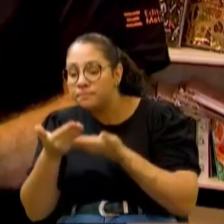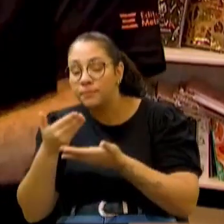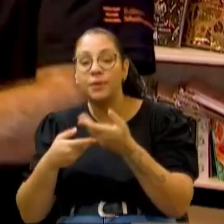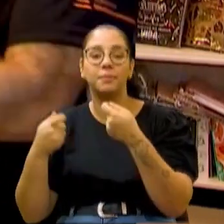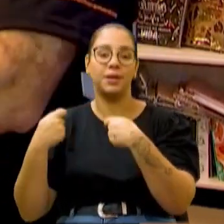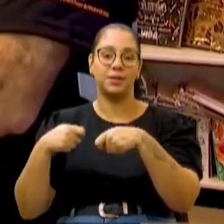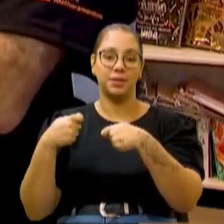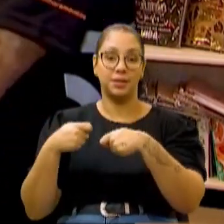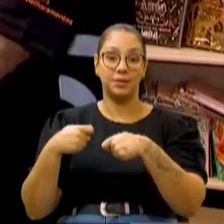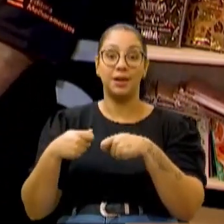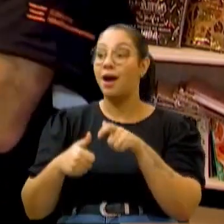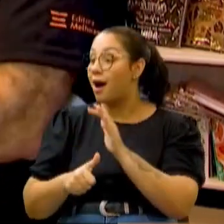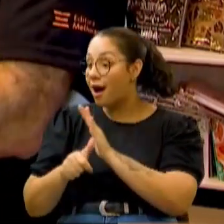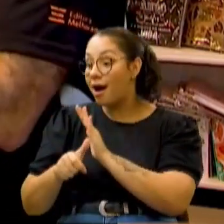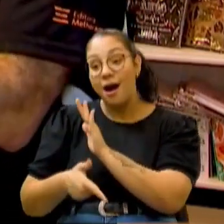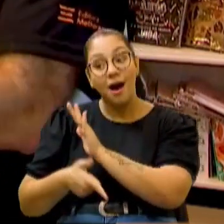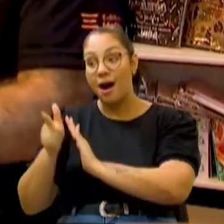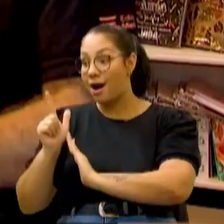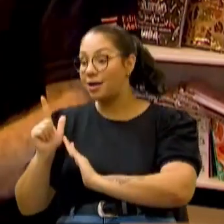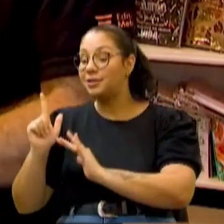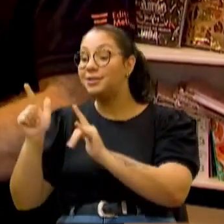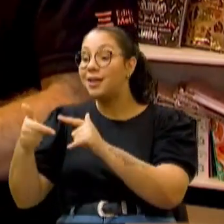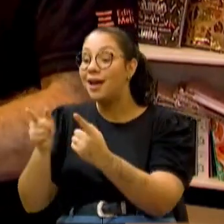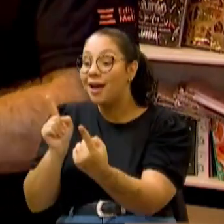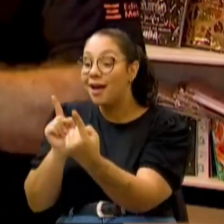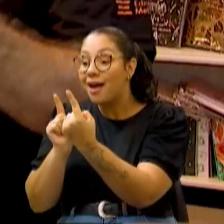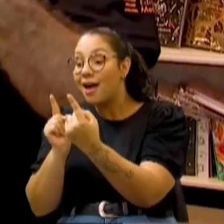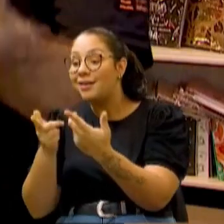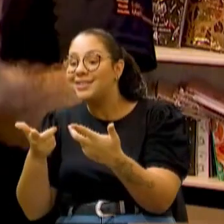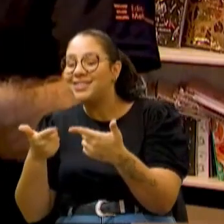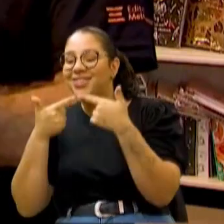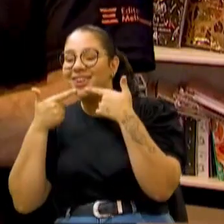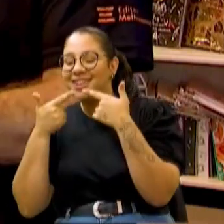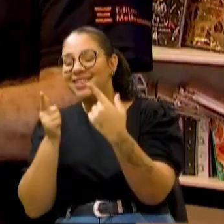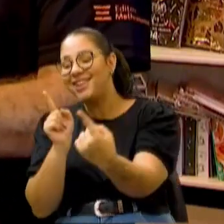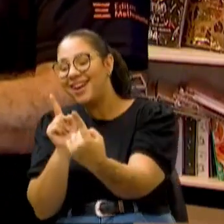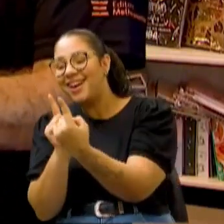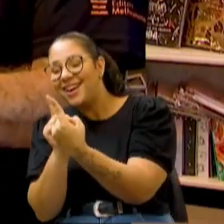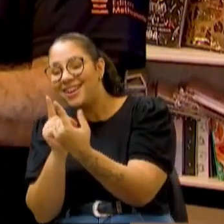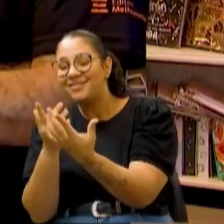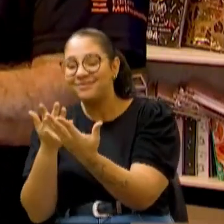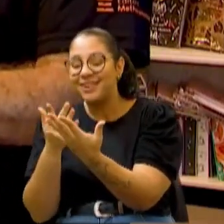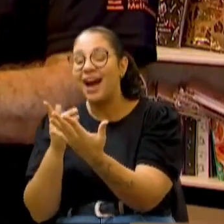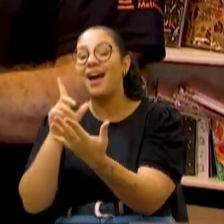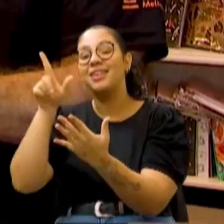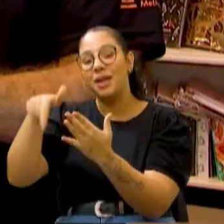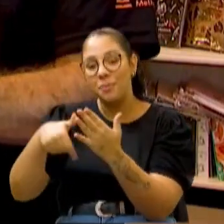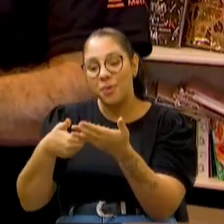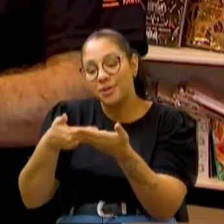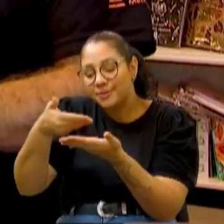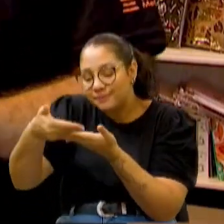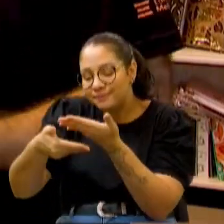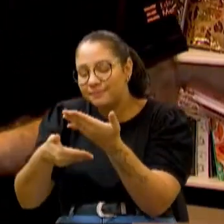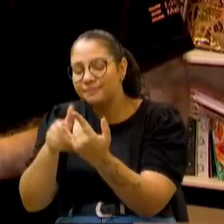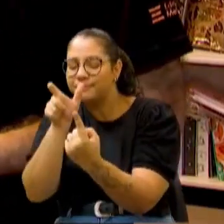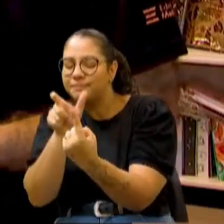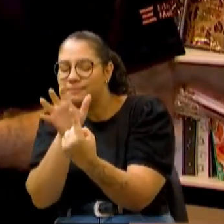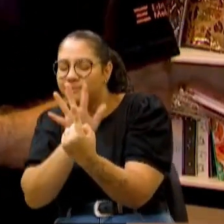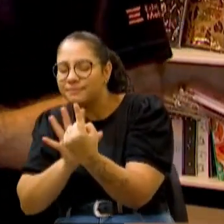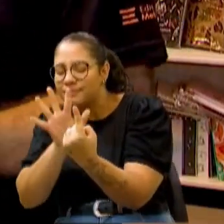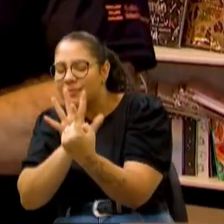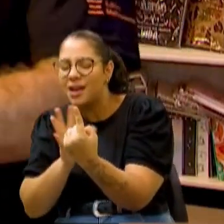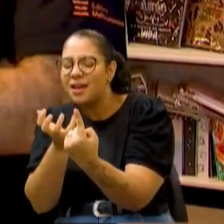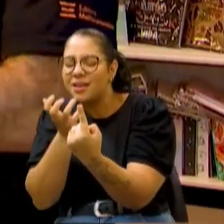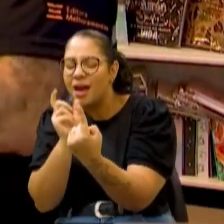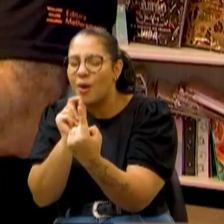faça com que ele se sinta bem-vindo no ponto onde você trabalha. E a partir daí, ouça o seu cliente, entenda o que